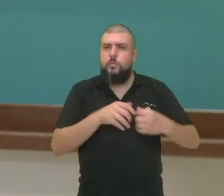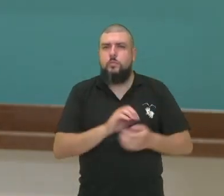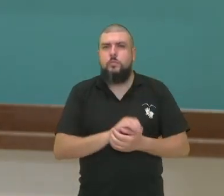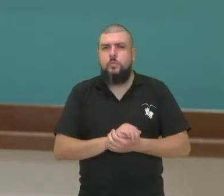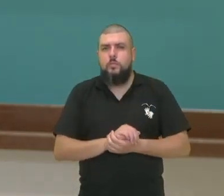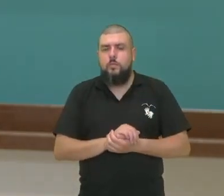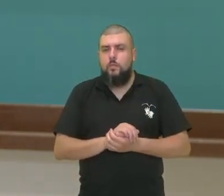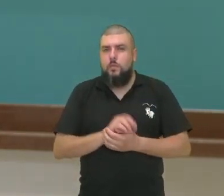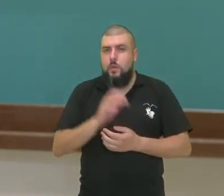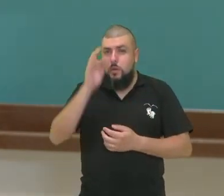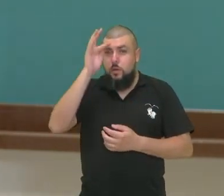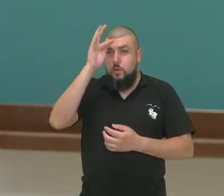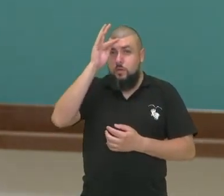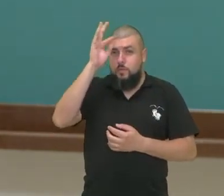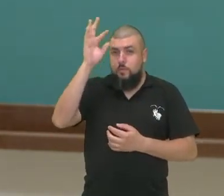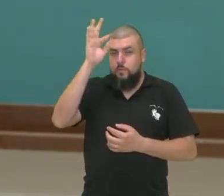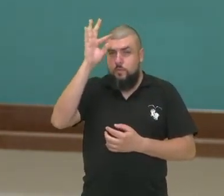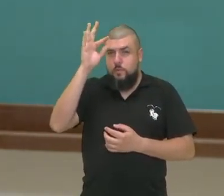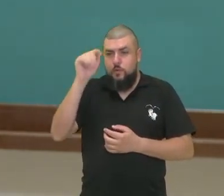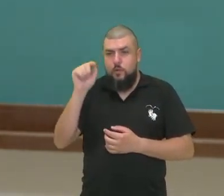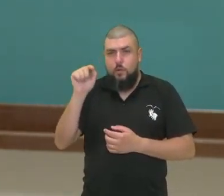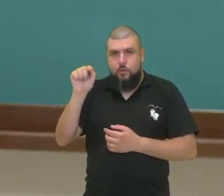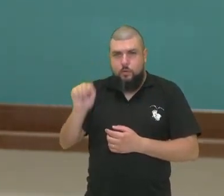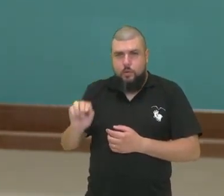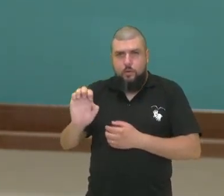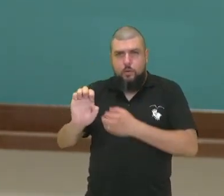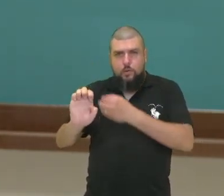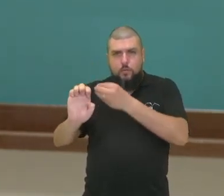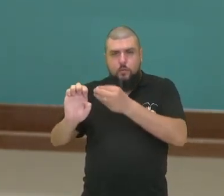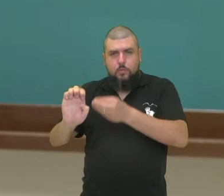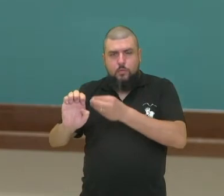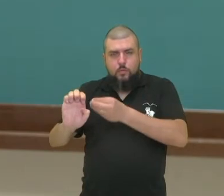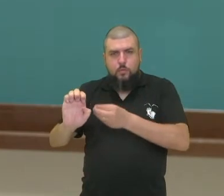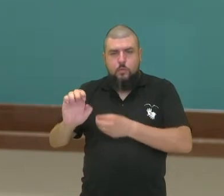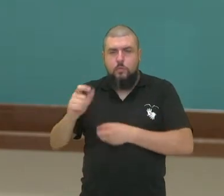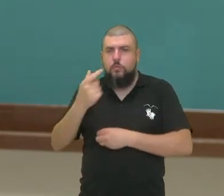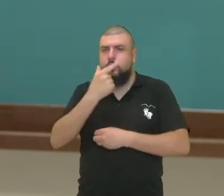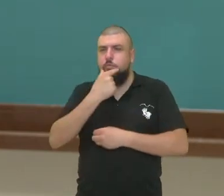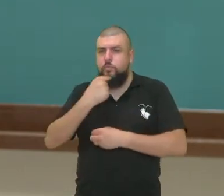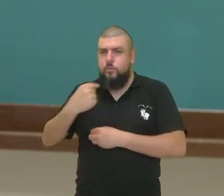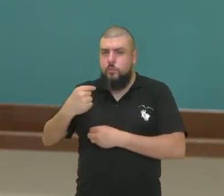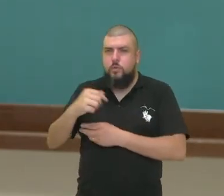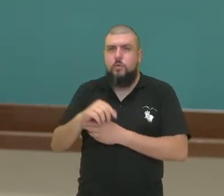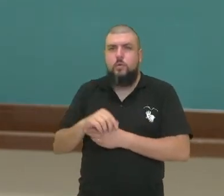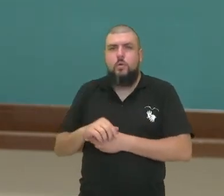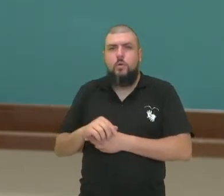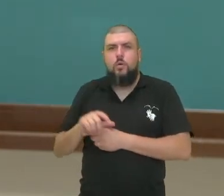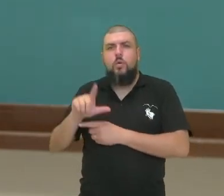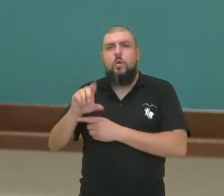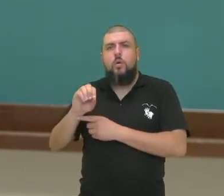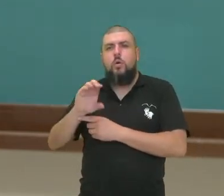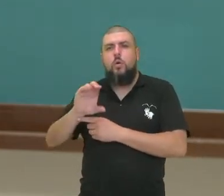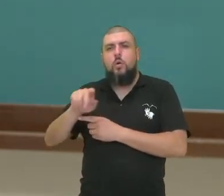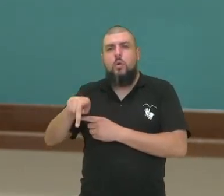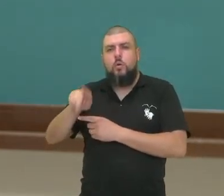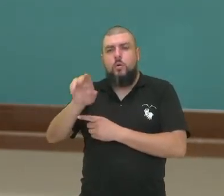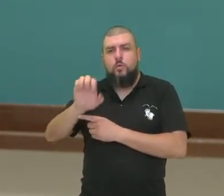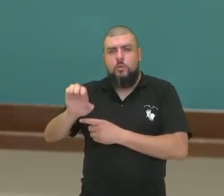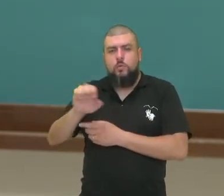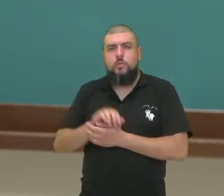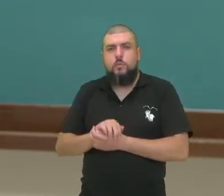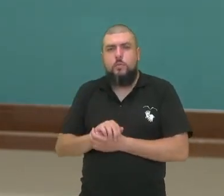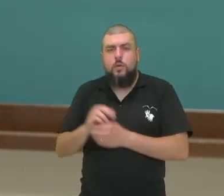maior destaque, nos empiristas nós temos Bacon, Francis Bacon, John Locke, David Hume,